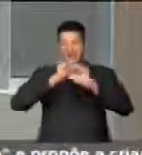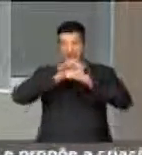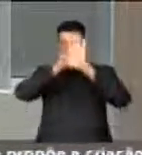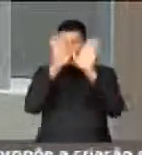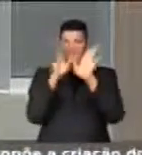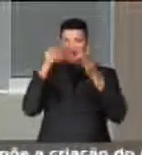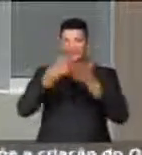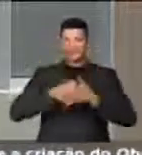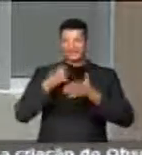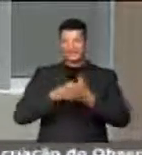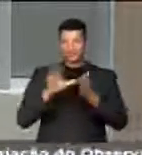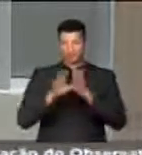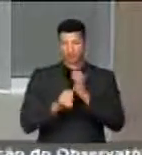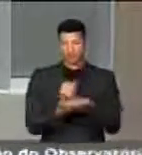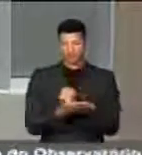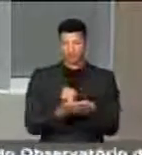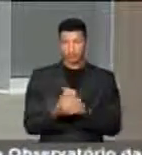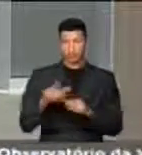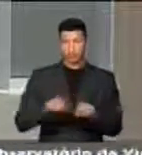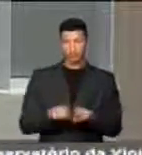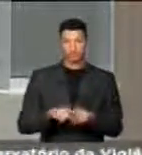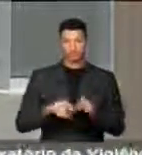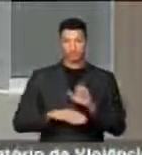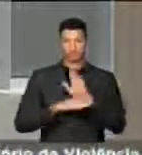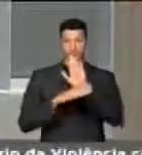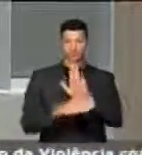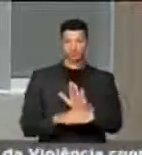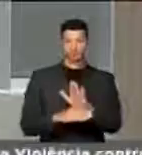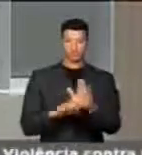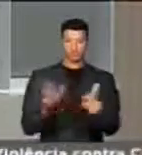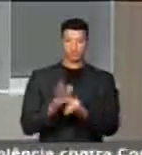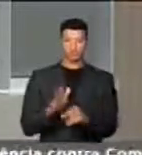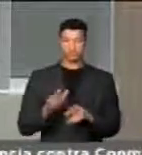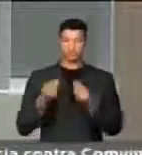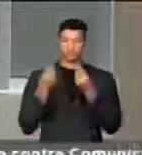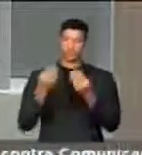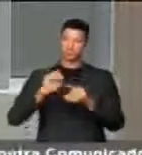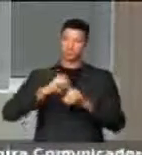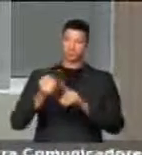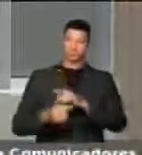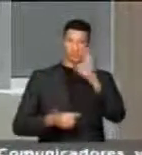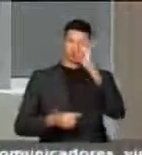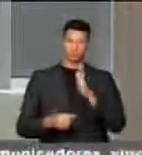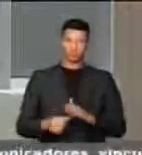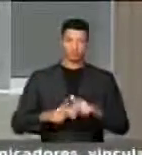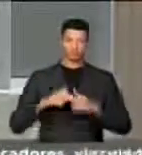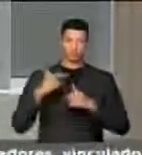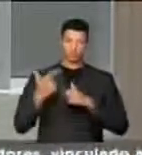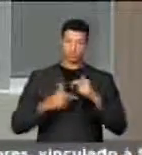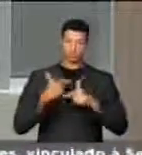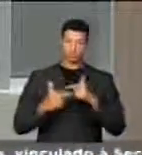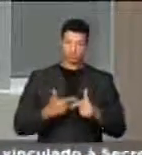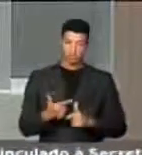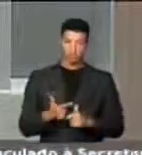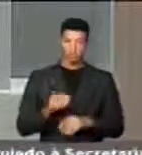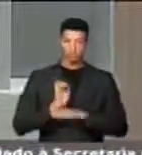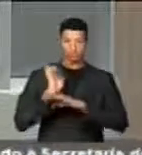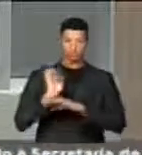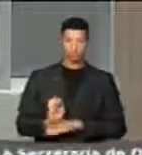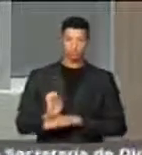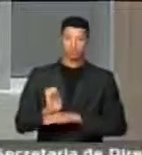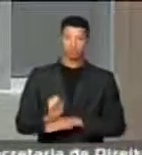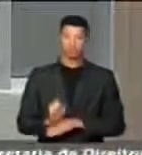um combate à corrupção. Os maçons têm uma grande contribuição dada na sociedade brasileira pelo seu trabalho filantrópico. Lá no estado do